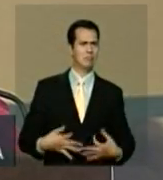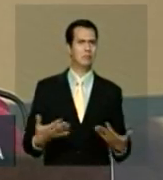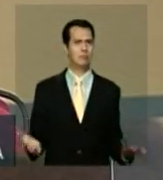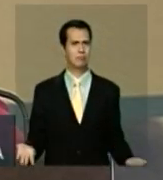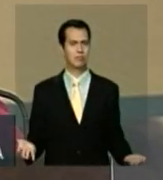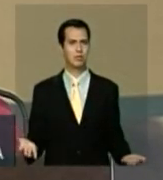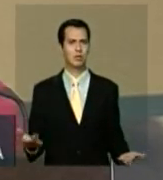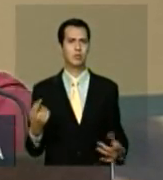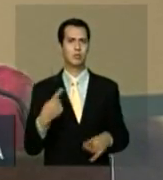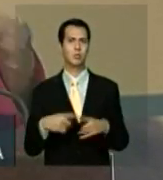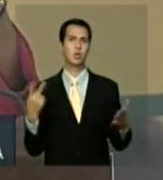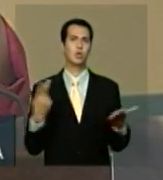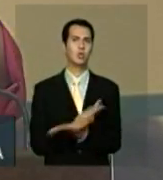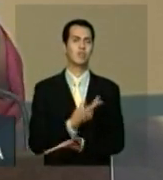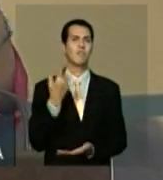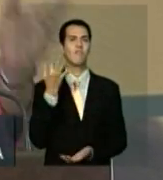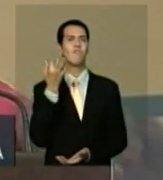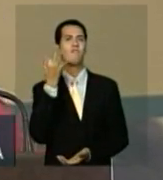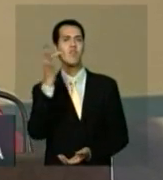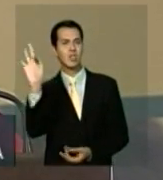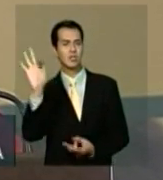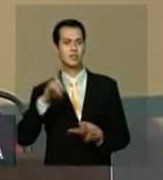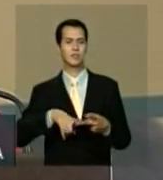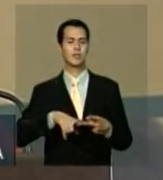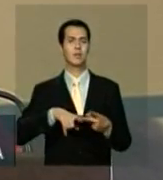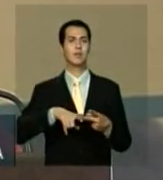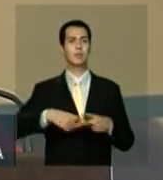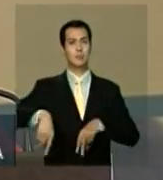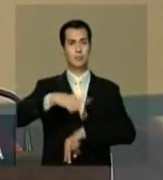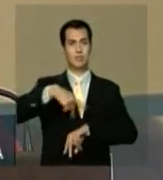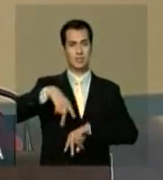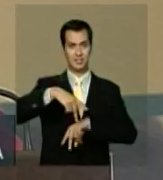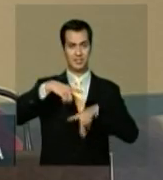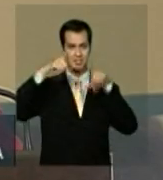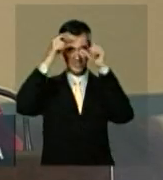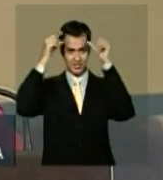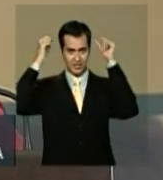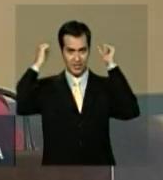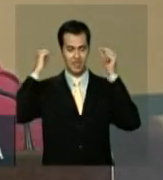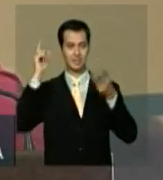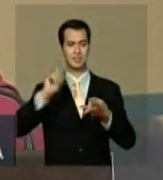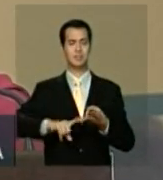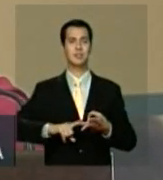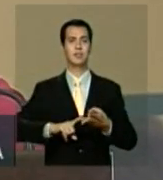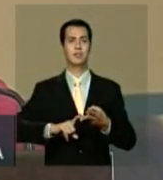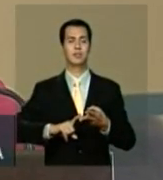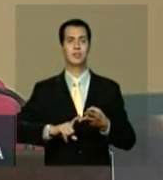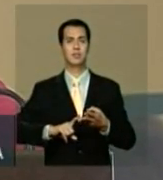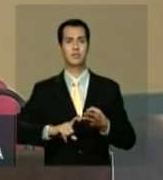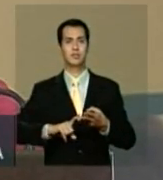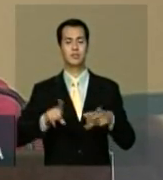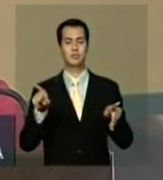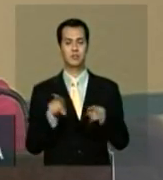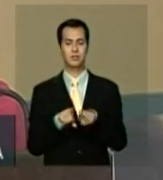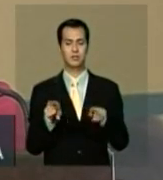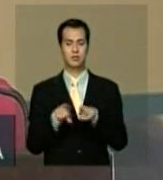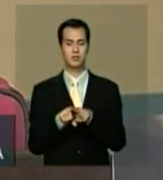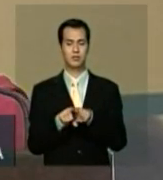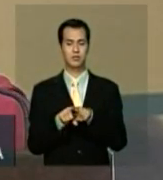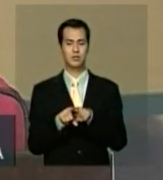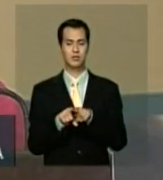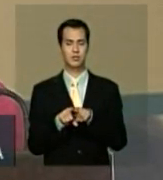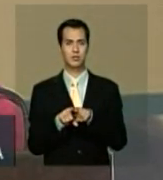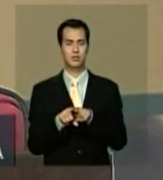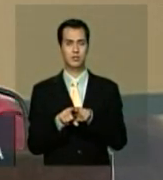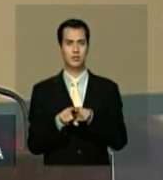pelo que aconteceu na França pelo que aconteceu na Grécia e pelo que aconteceu naquele Estado alemão que é um